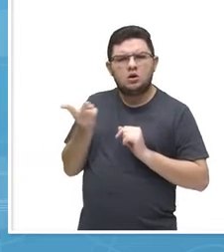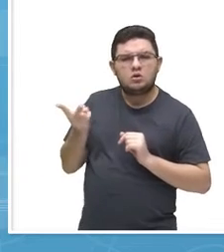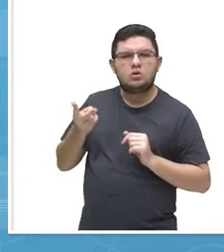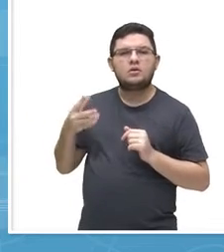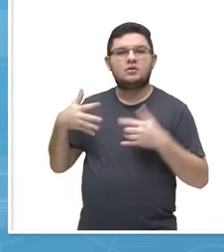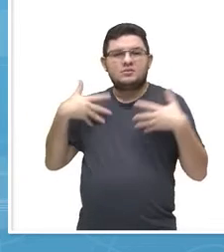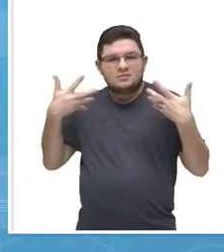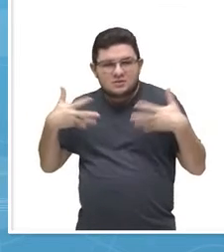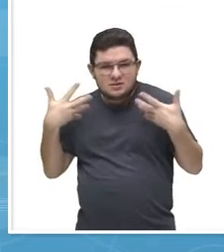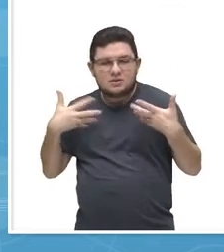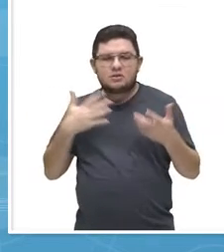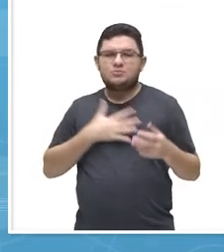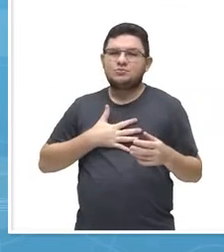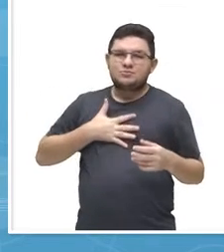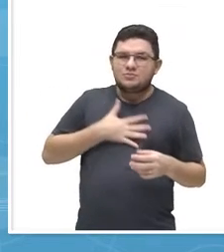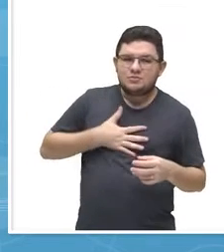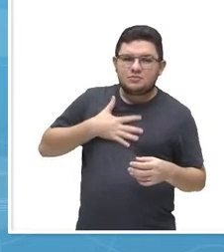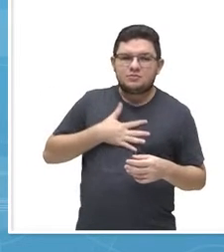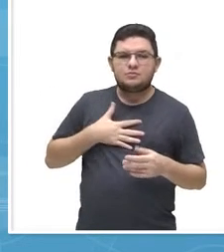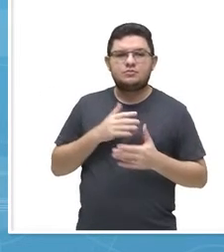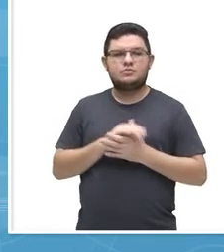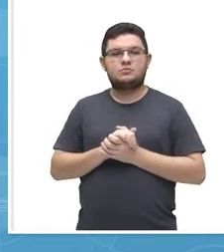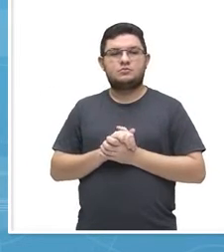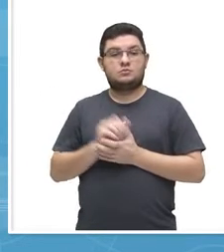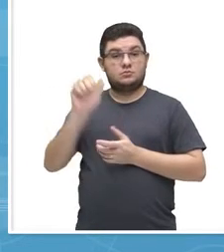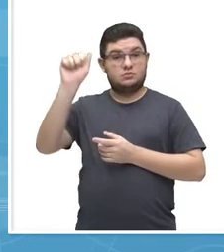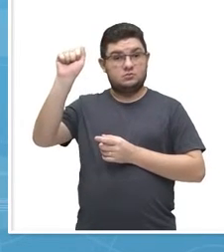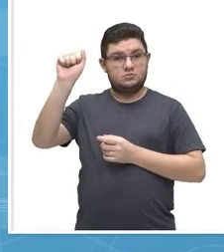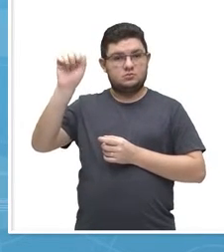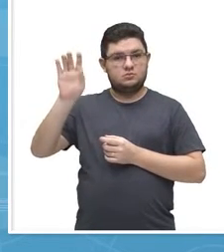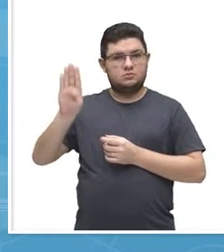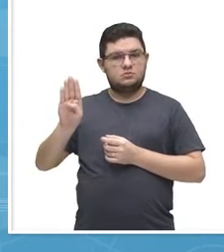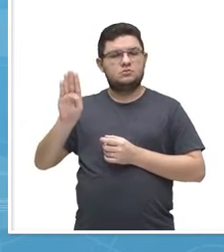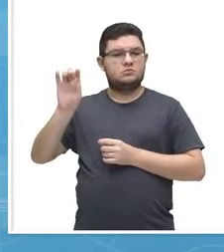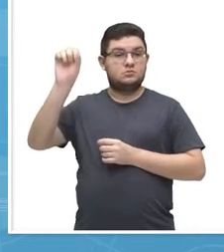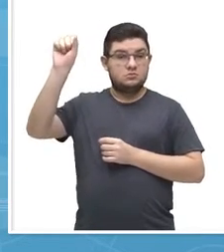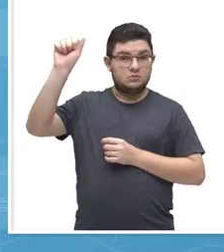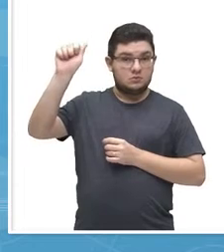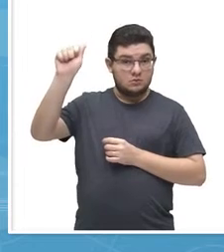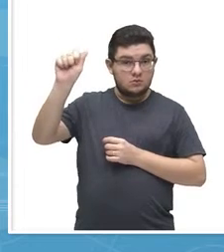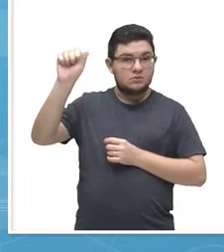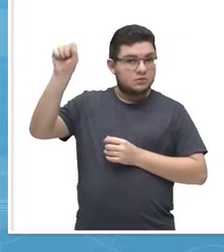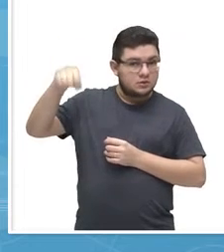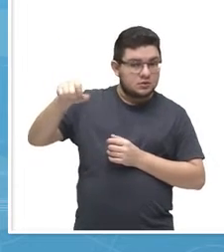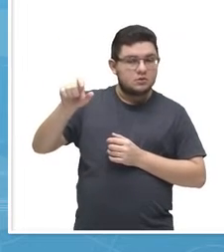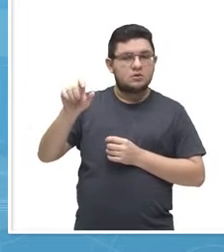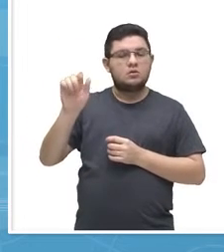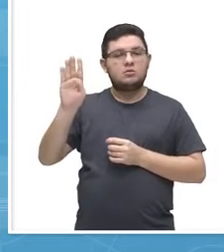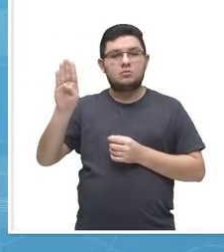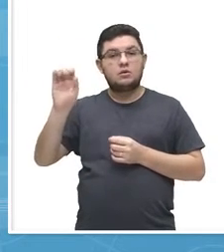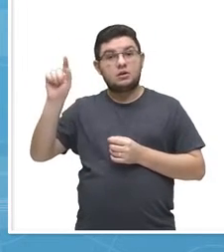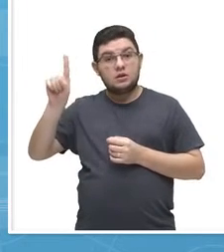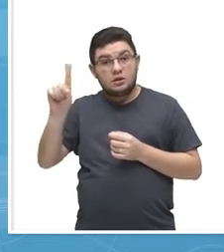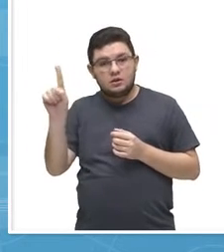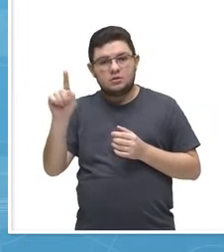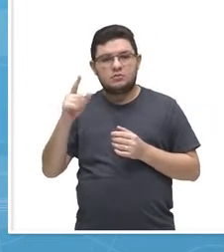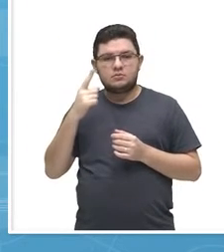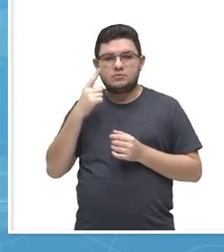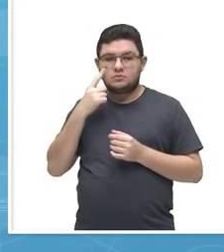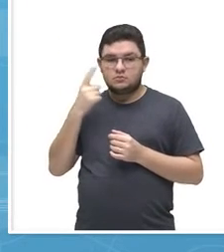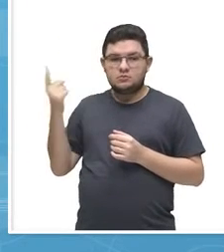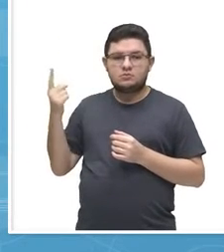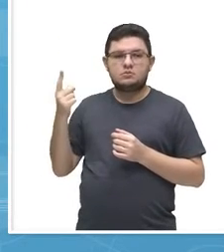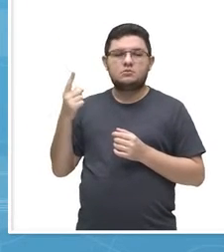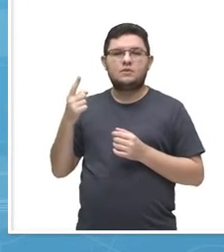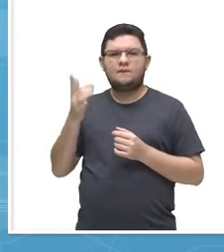ali? Yes, they are, or no, they are not. Elas estão ou não? O que vocês acham? Essa é bem fácil, né? Pela carinha delas, vamos